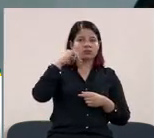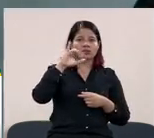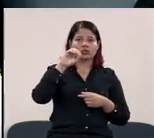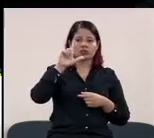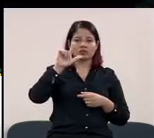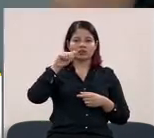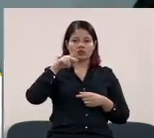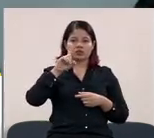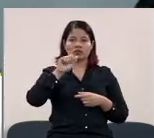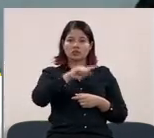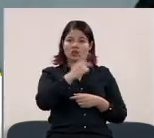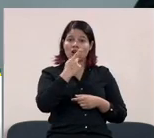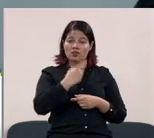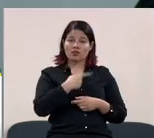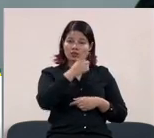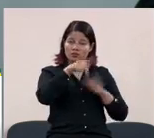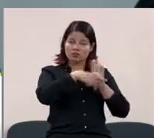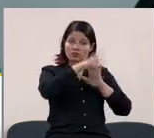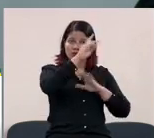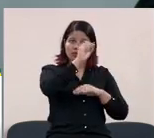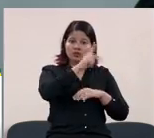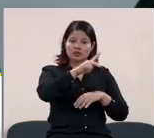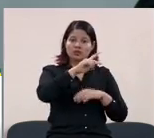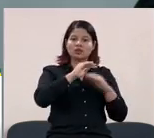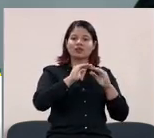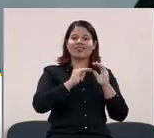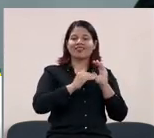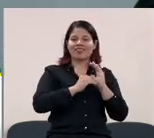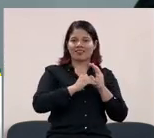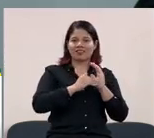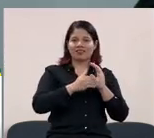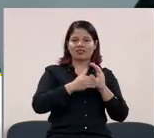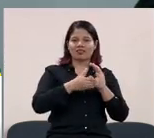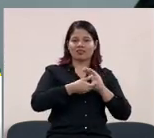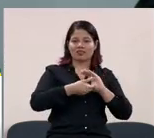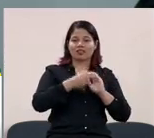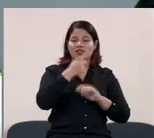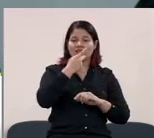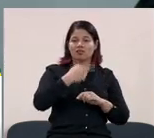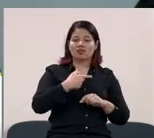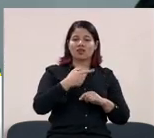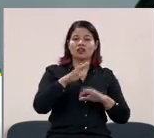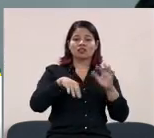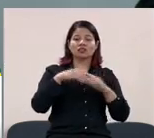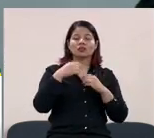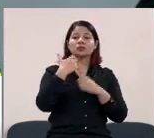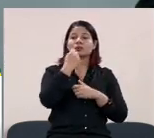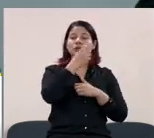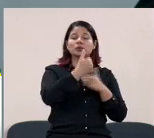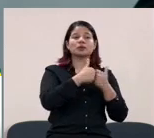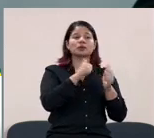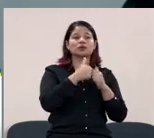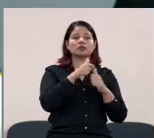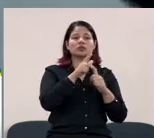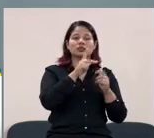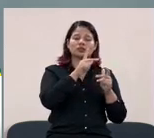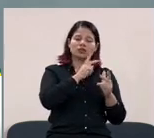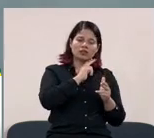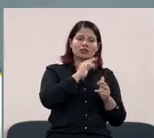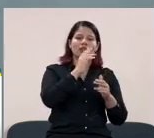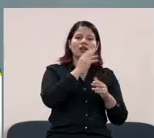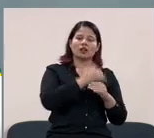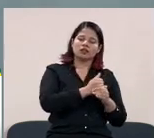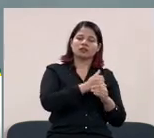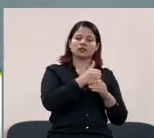me relatou lá na Câmara de Vereadores que, às vezes, você, na viagem longa, deputada Marília, você adormece sem